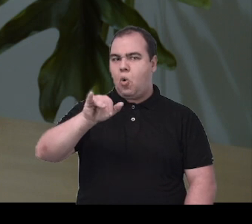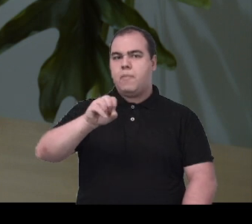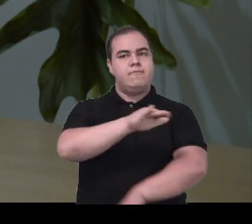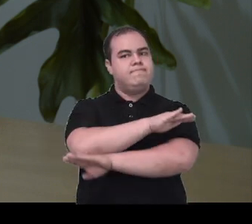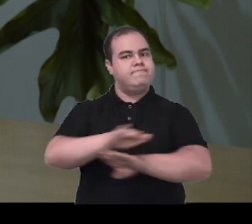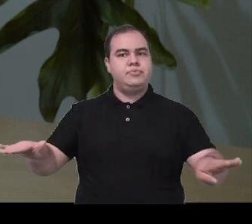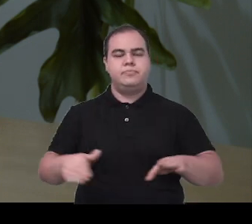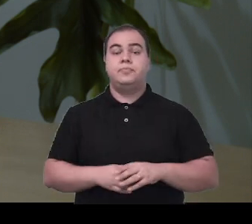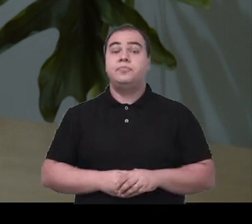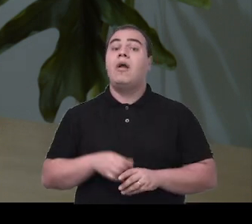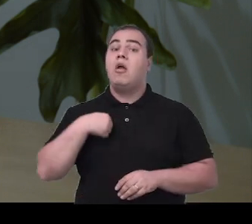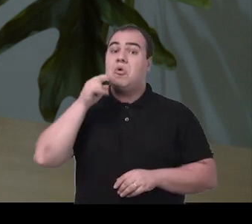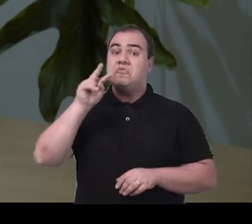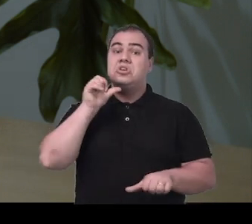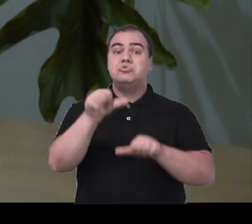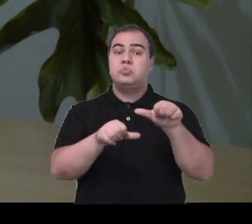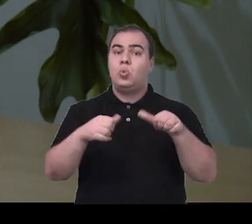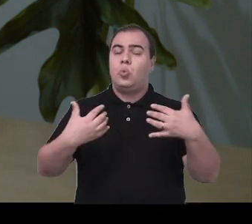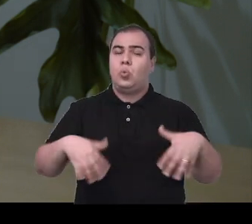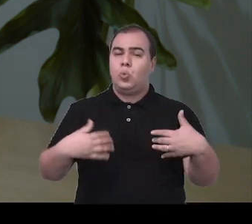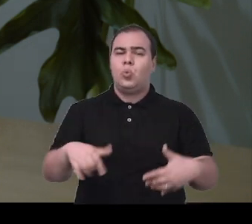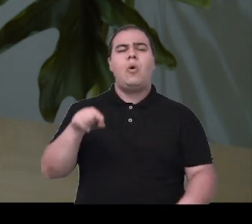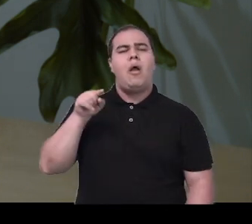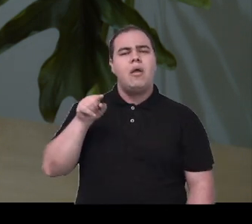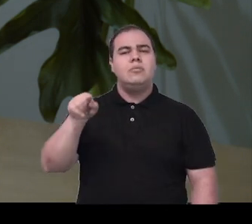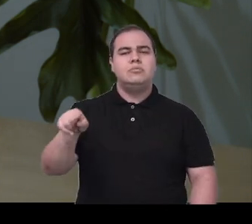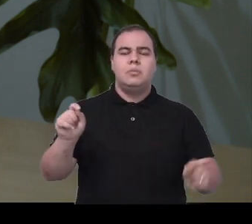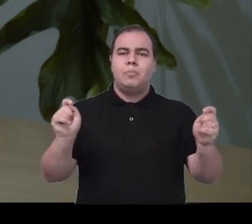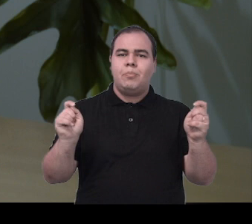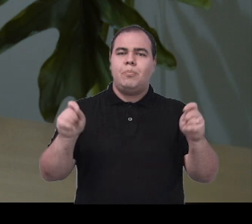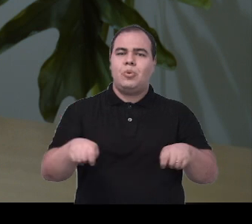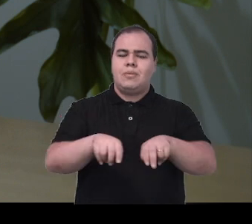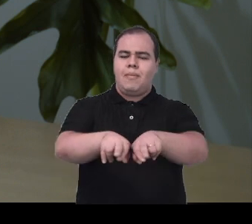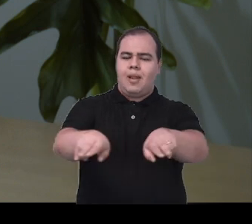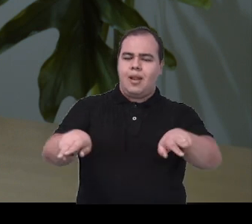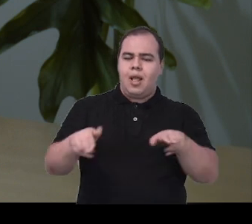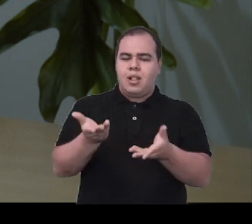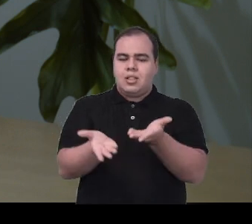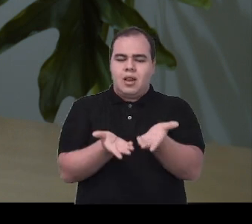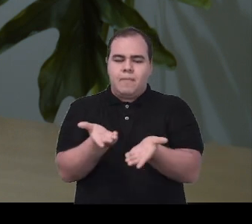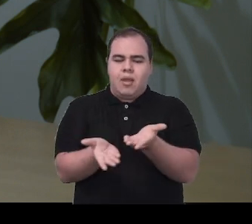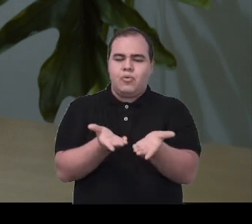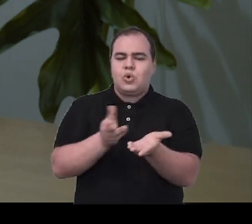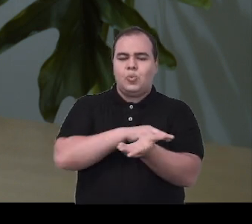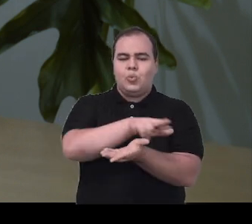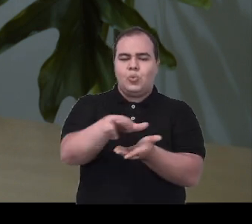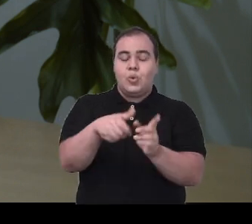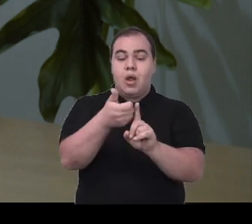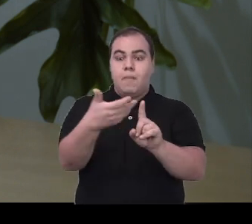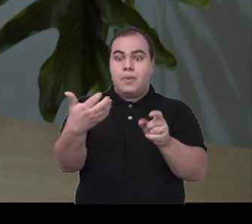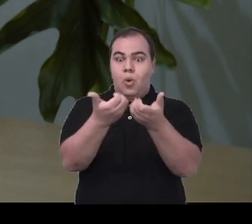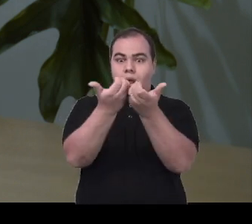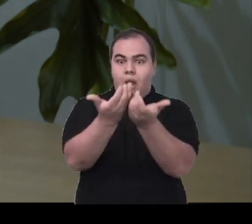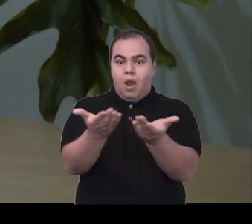eu vejo que mudou muito foi exatamente isso, né? As possibilidades terapêuticas se ampliaram e,